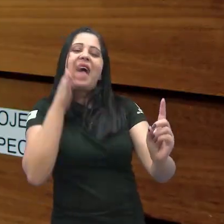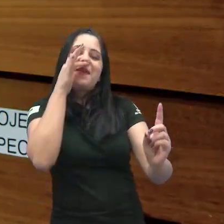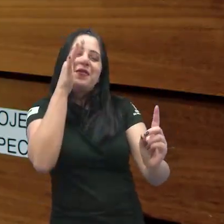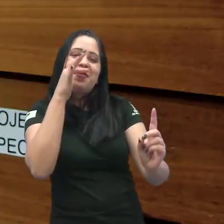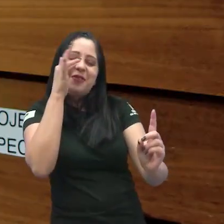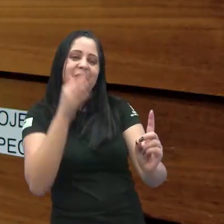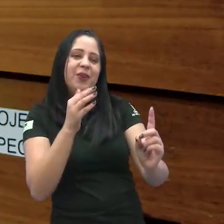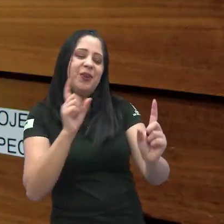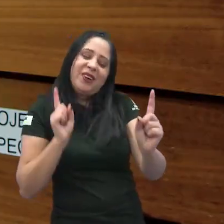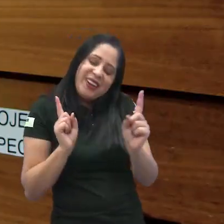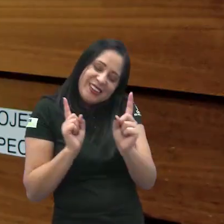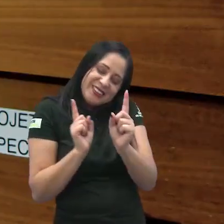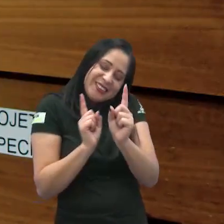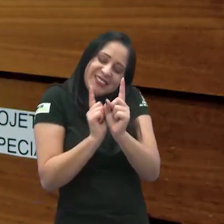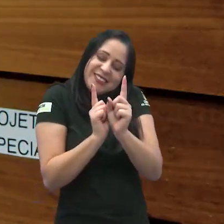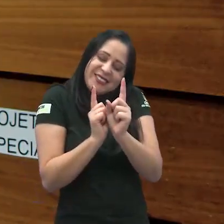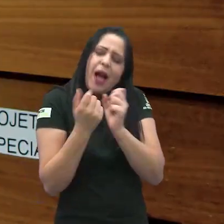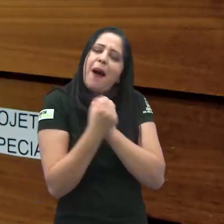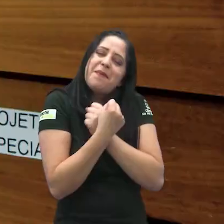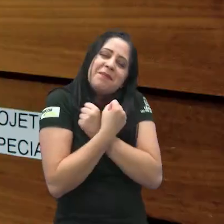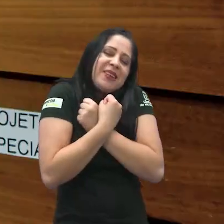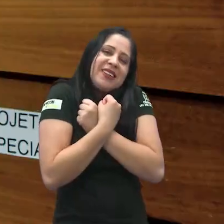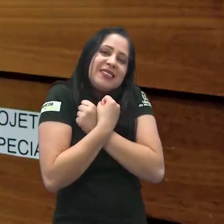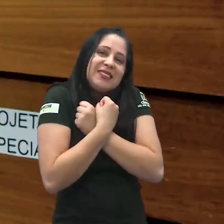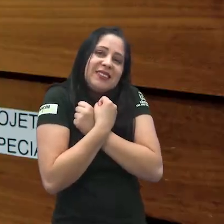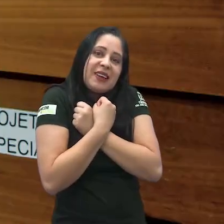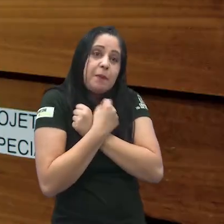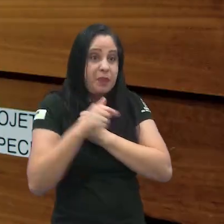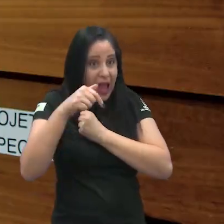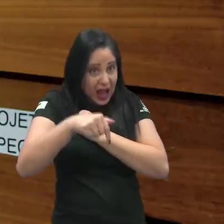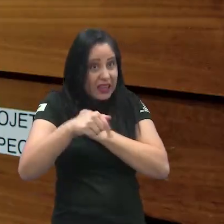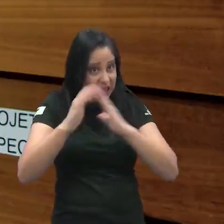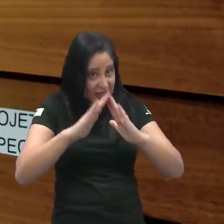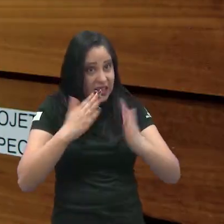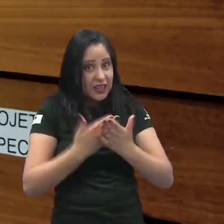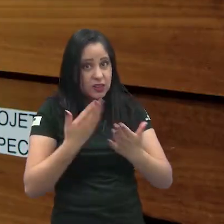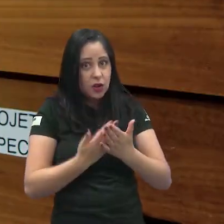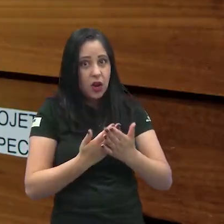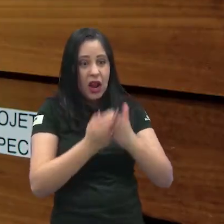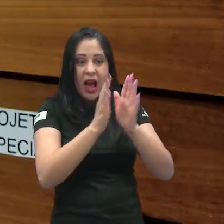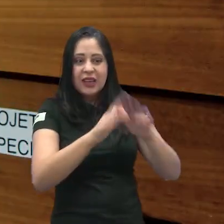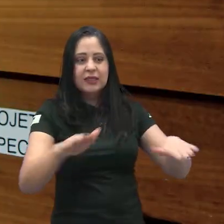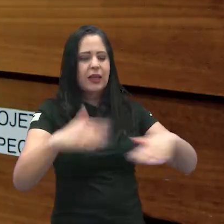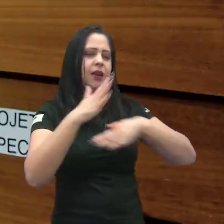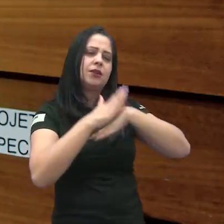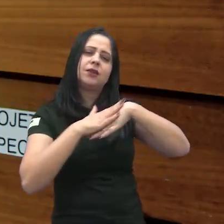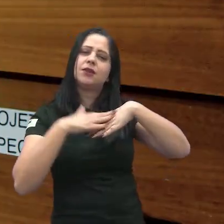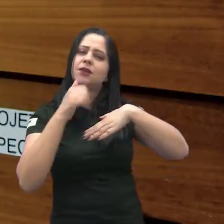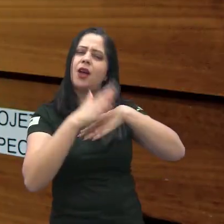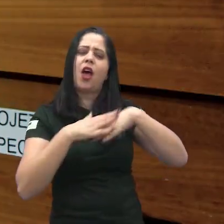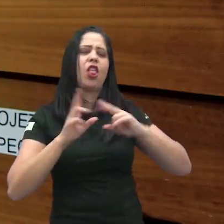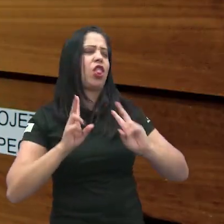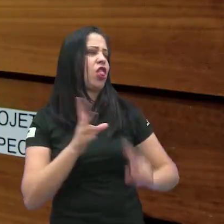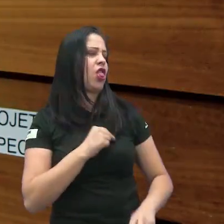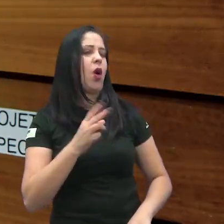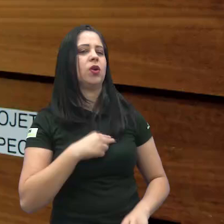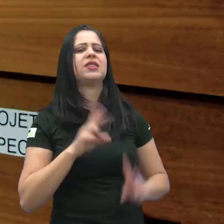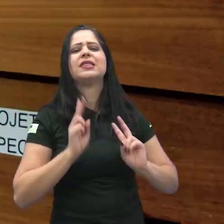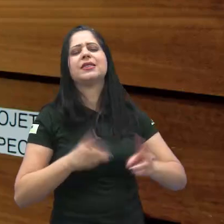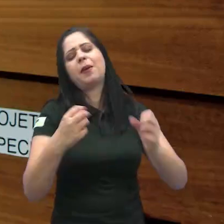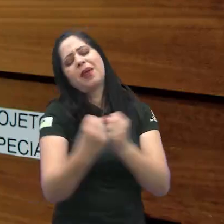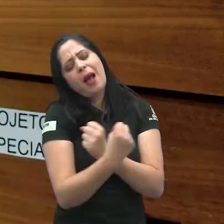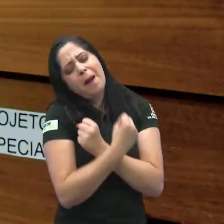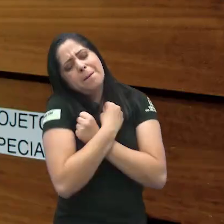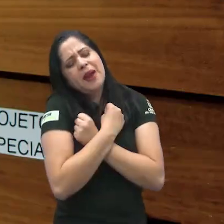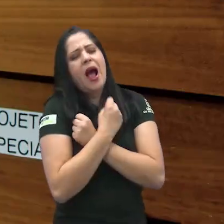eles ficam pertinho, eles gostam de abraçar. Aqui no Éden, as crianças são muito carinhosas. Todo momento eles abraçam, eles